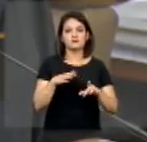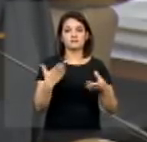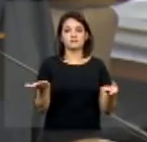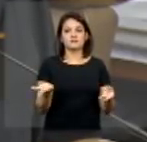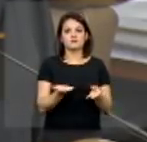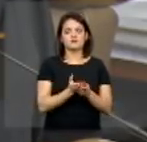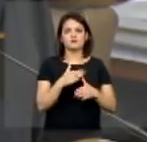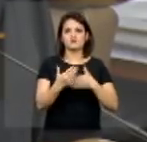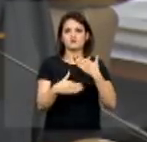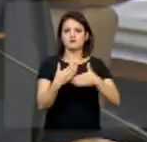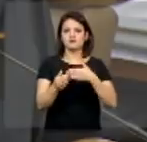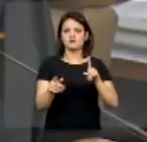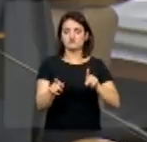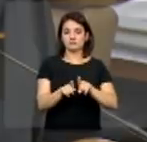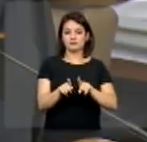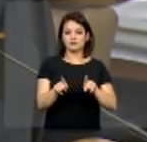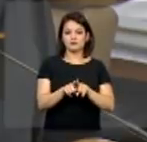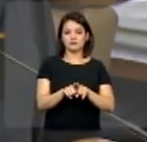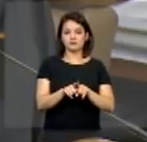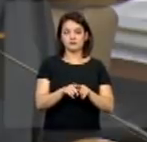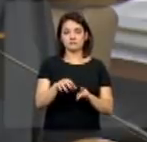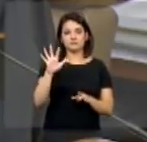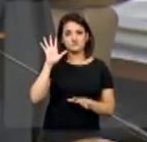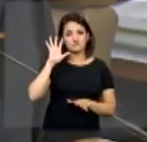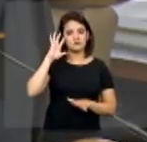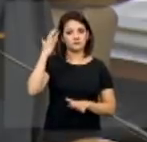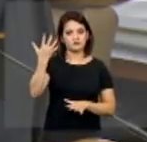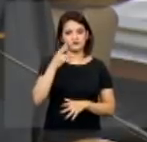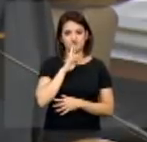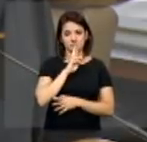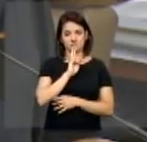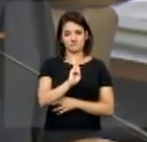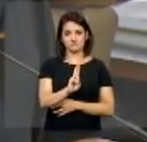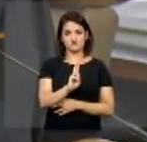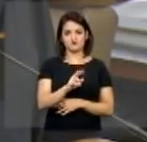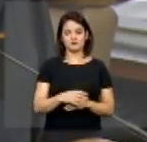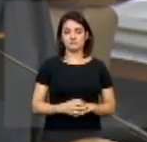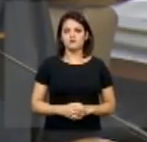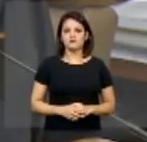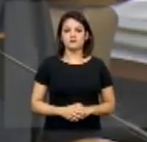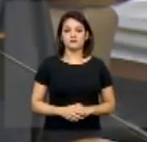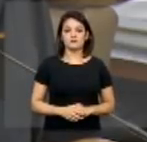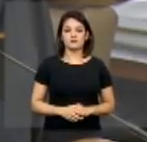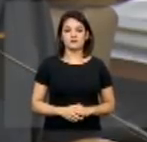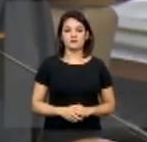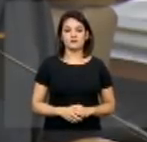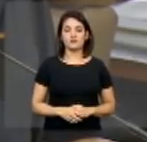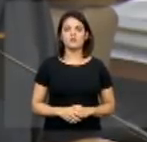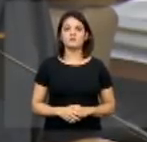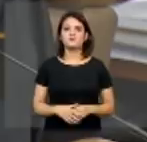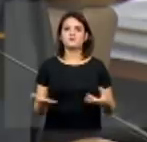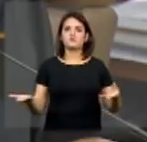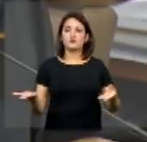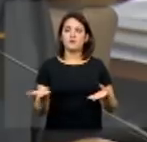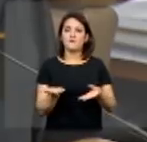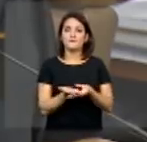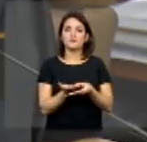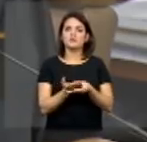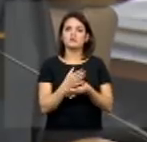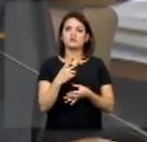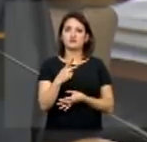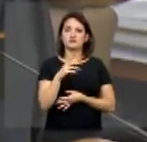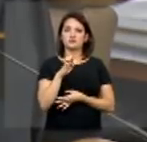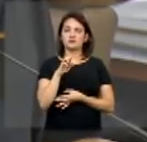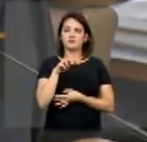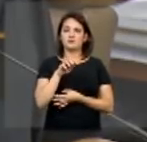no próprio decisão essas ponderações do processo penal guardo uma íntima relação